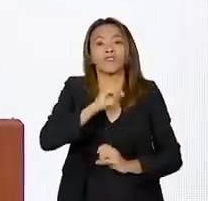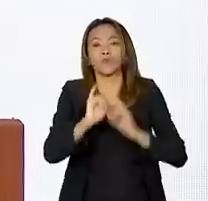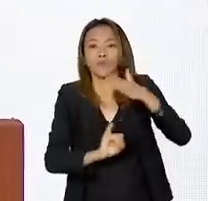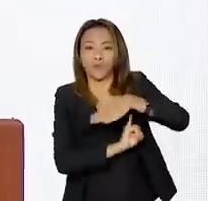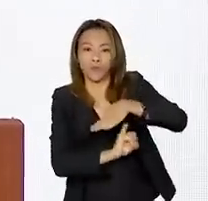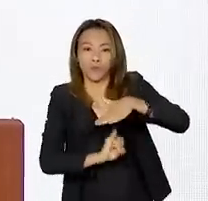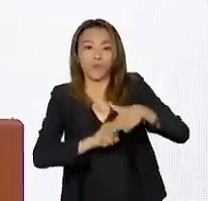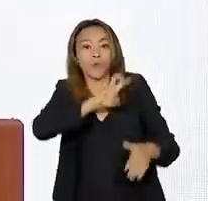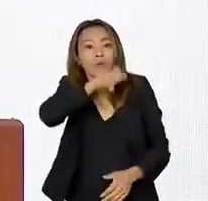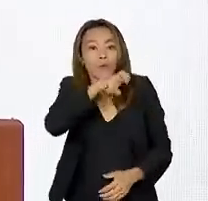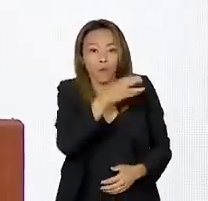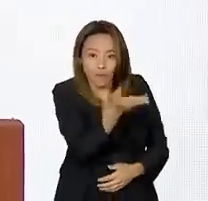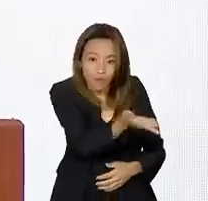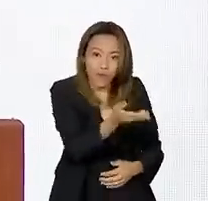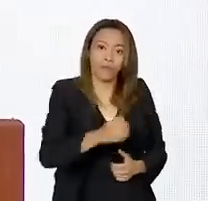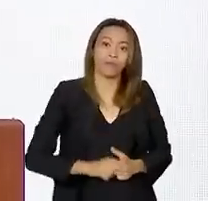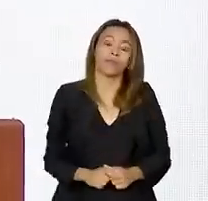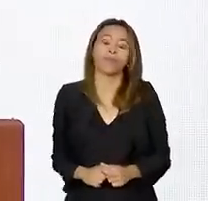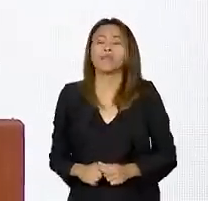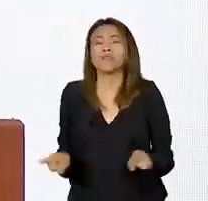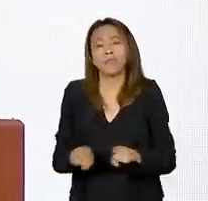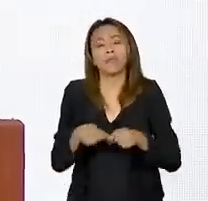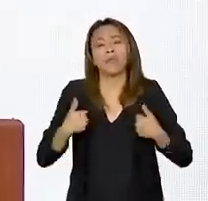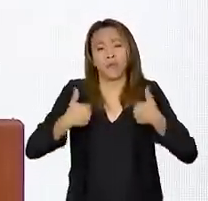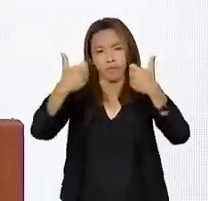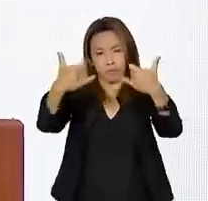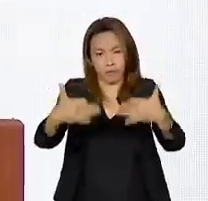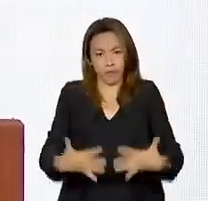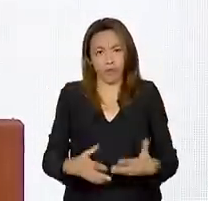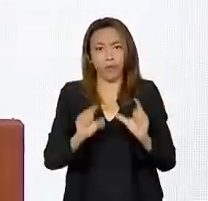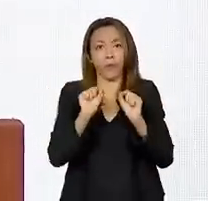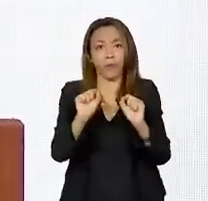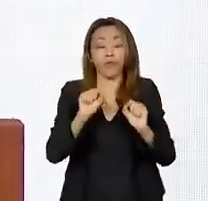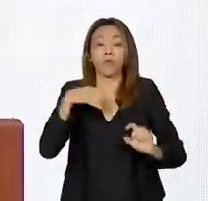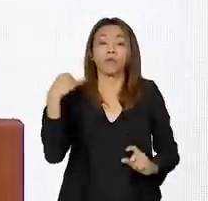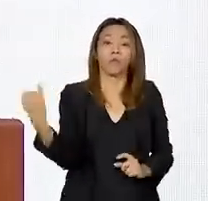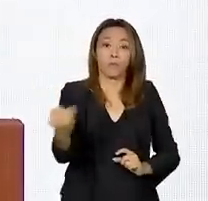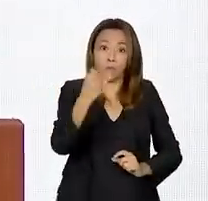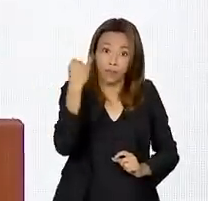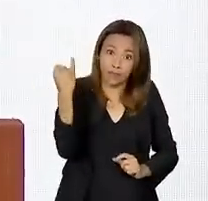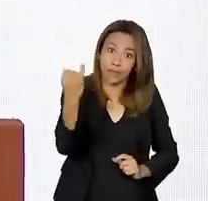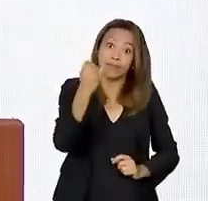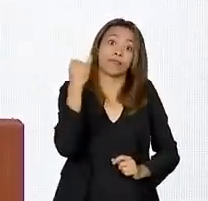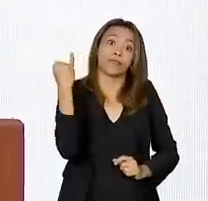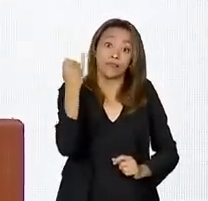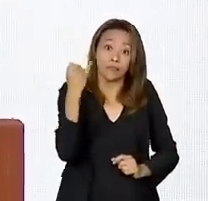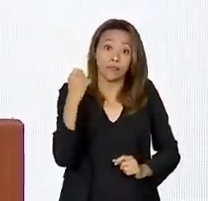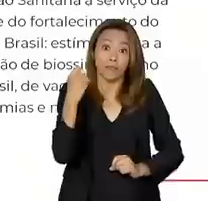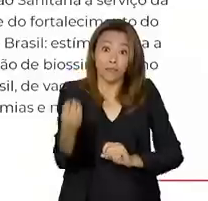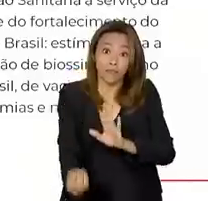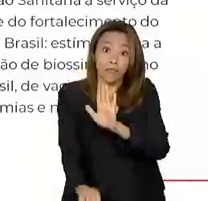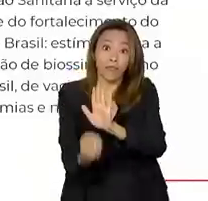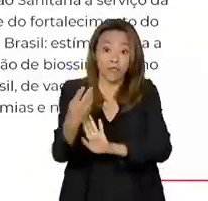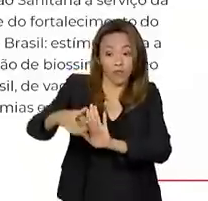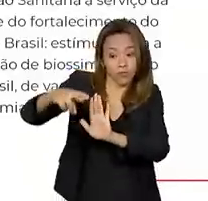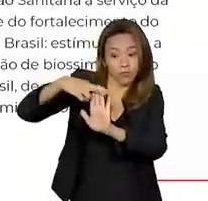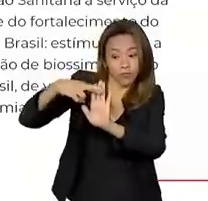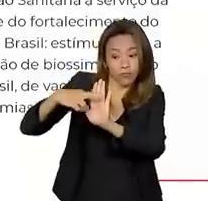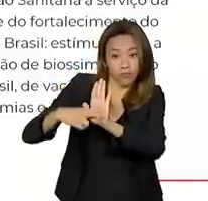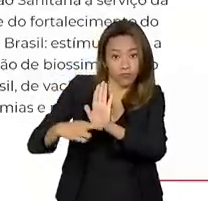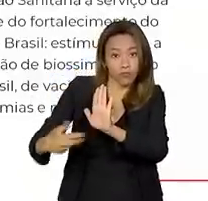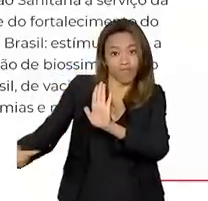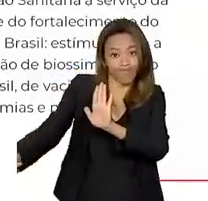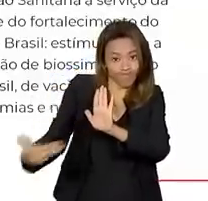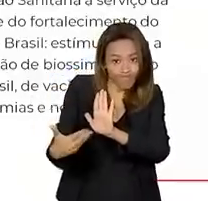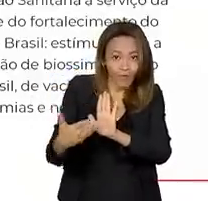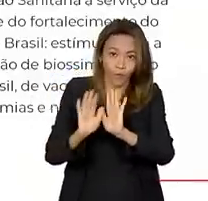Carlos. Também quero destacar, por fim, a importância da iniciativa da regulação sanitária a serviço